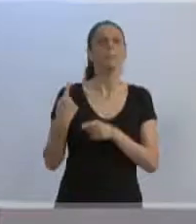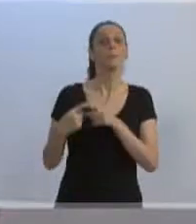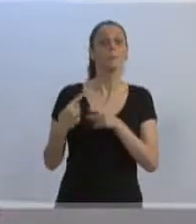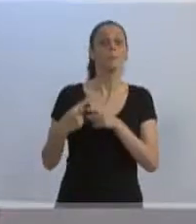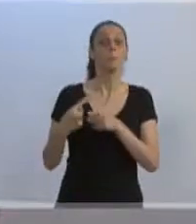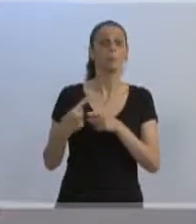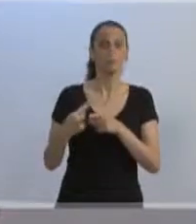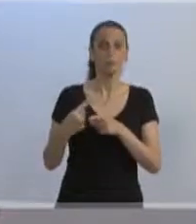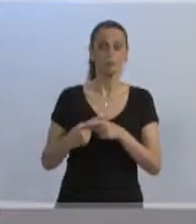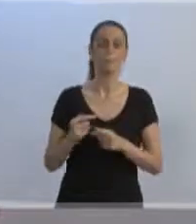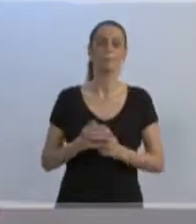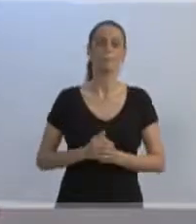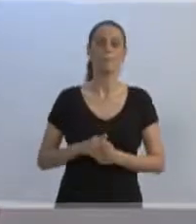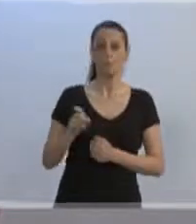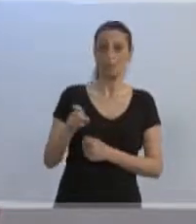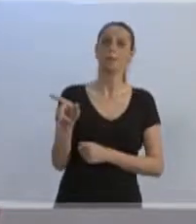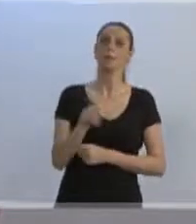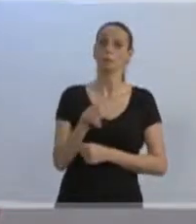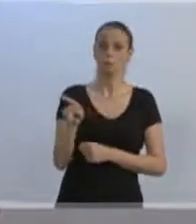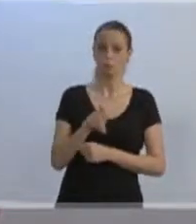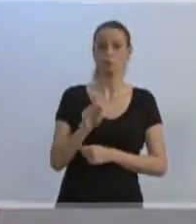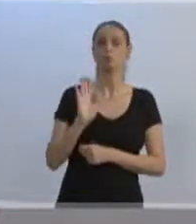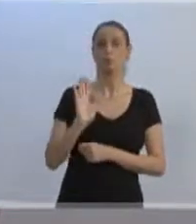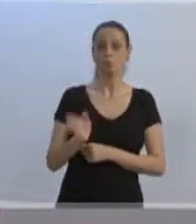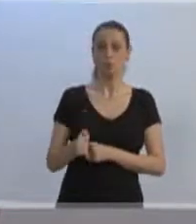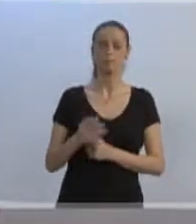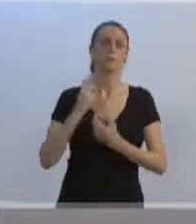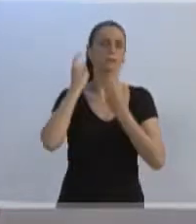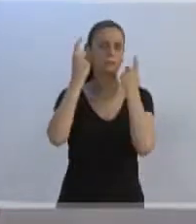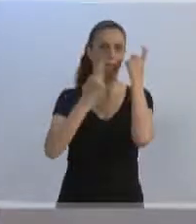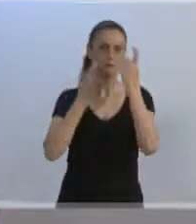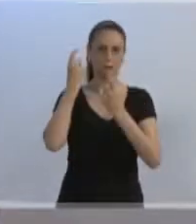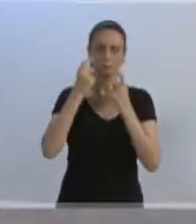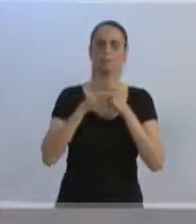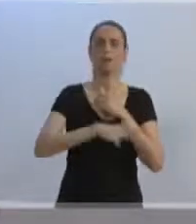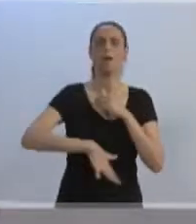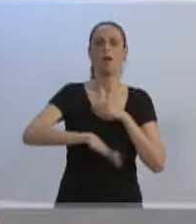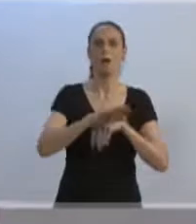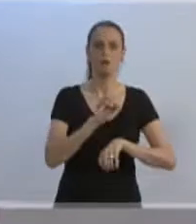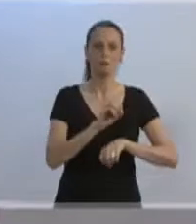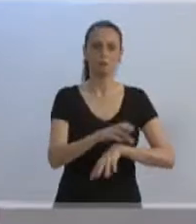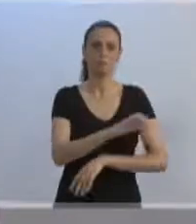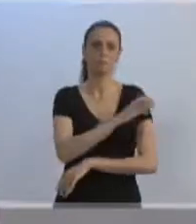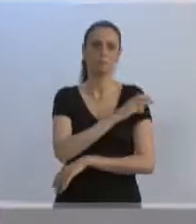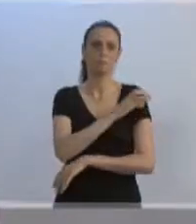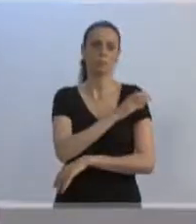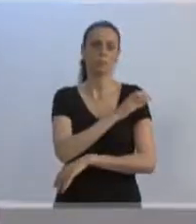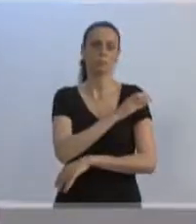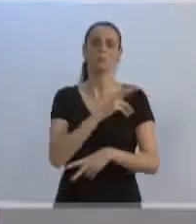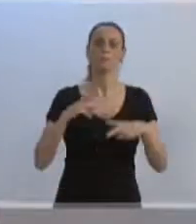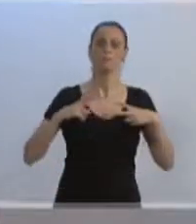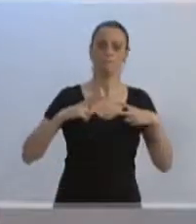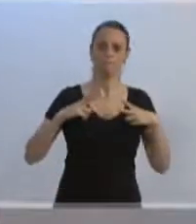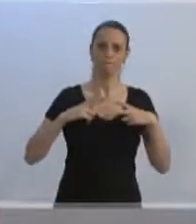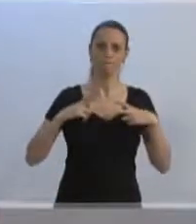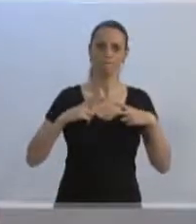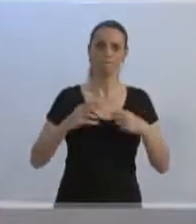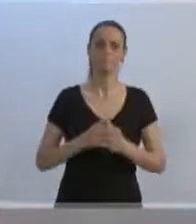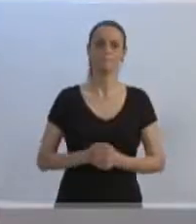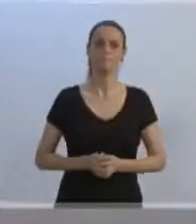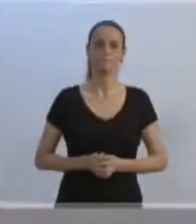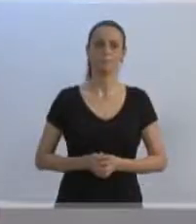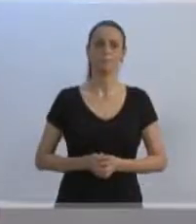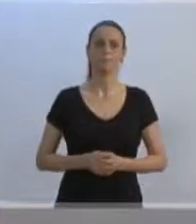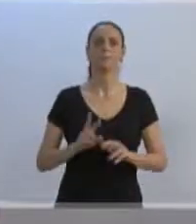na condição de um dos professores é e que se preocupa muito também nessa questão das creches privadas nós tivemos uma reunião